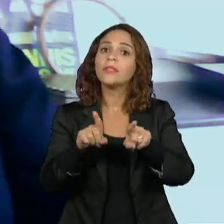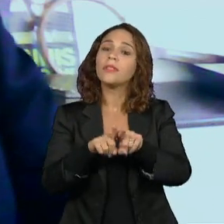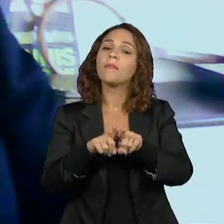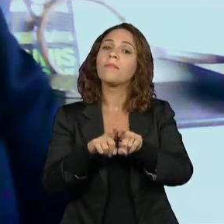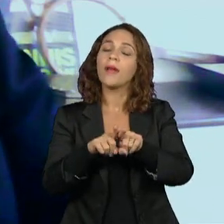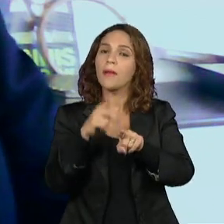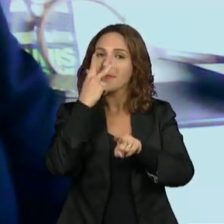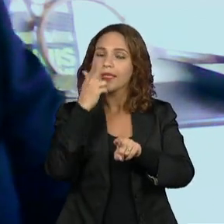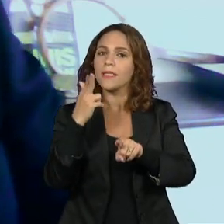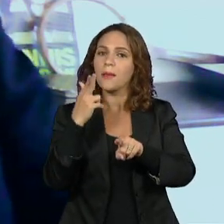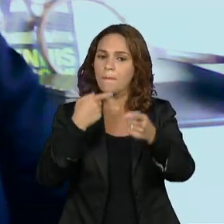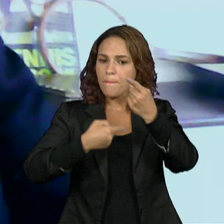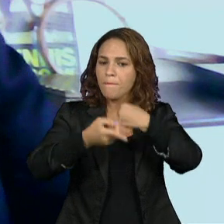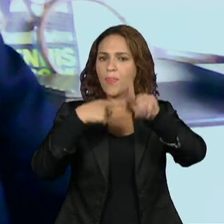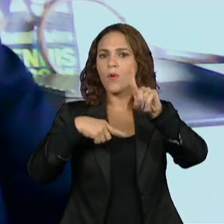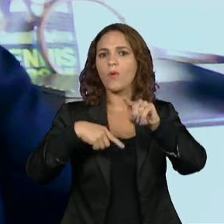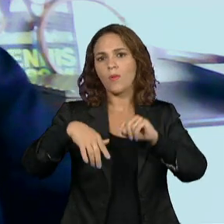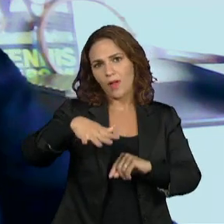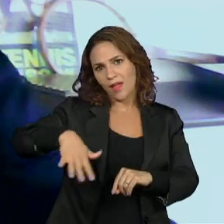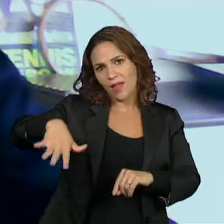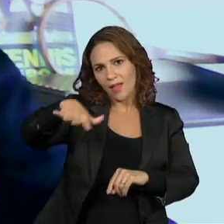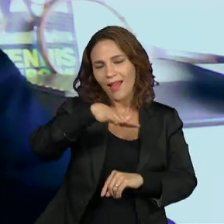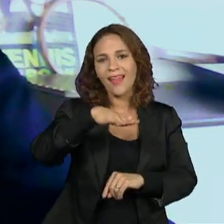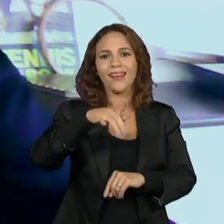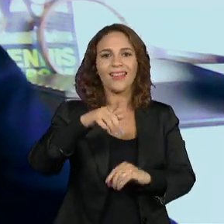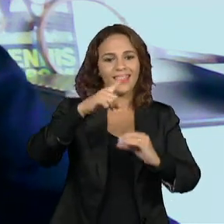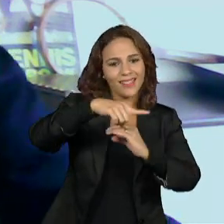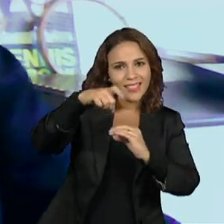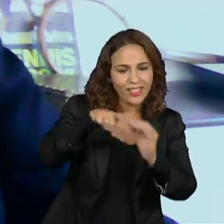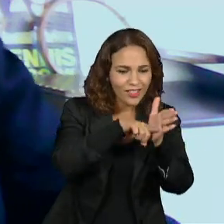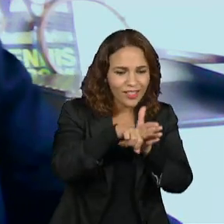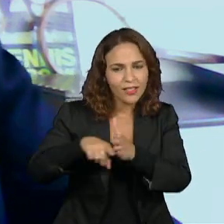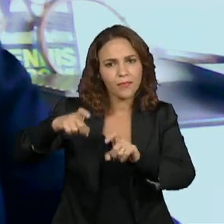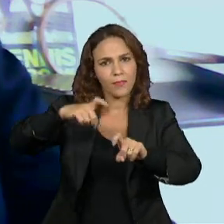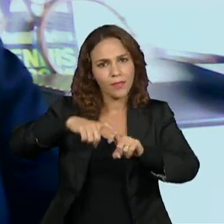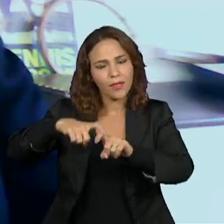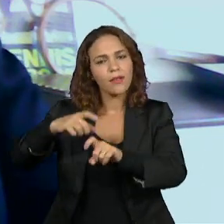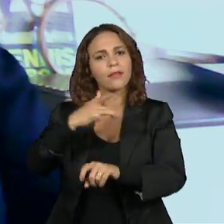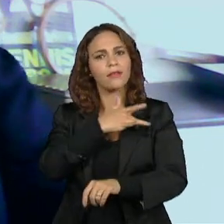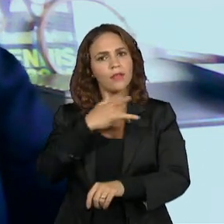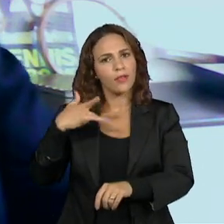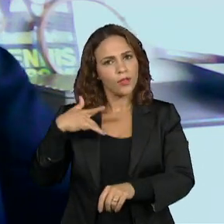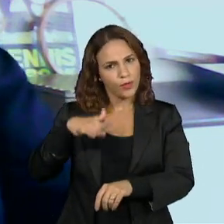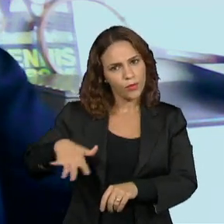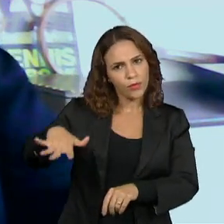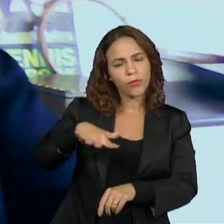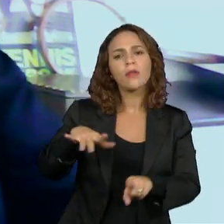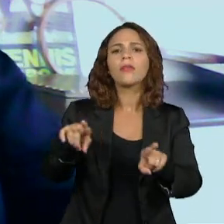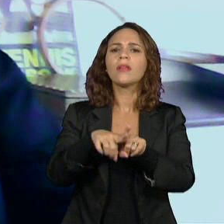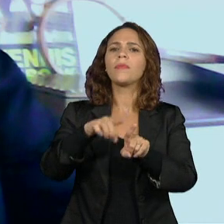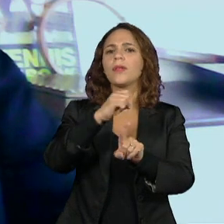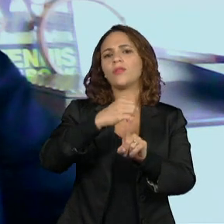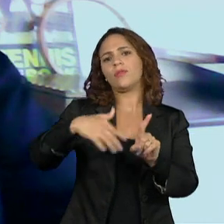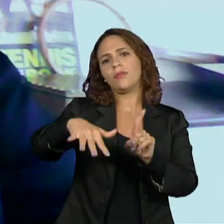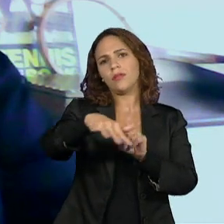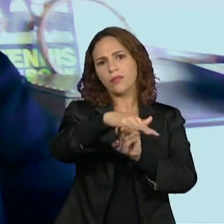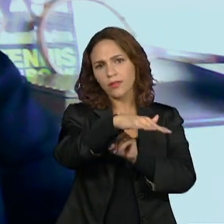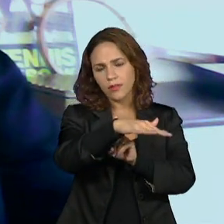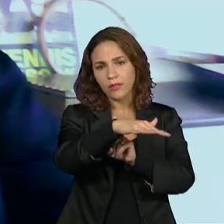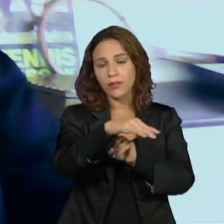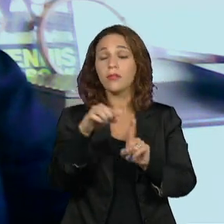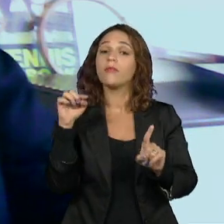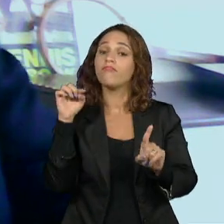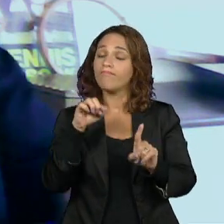área, na área tanto científica, médica, de saúde, quanto também na área social, que também